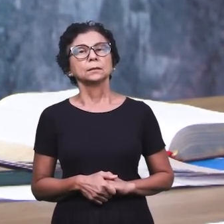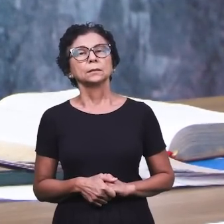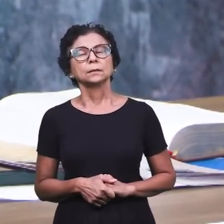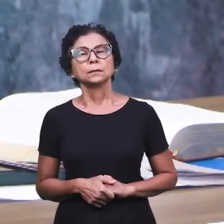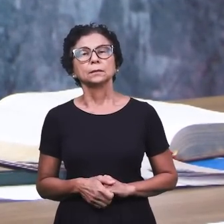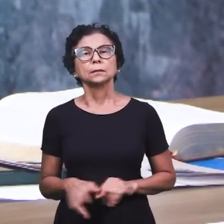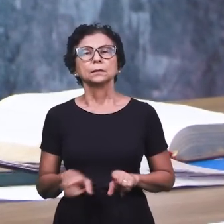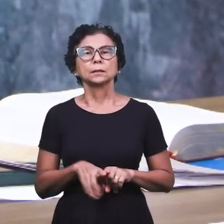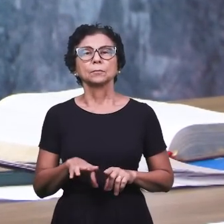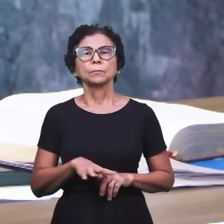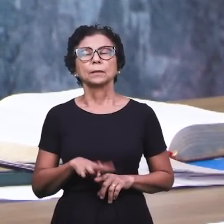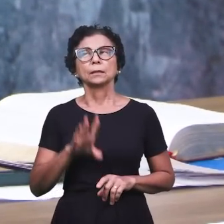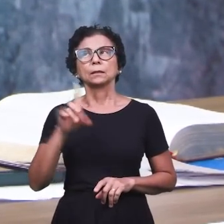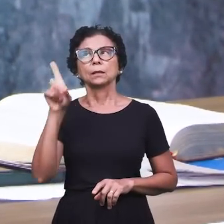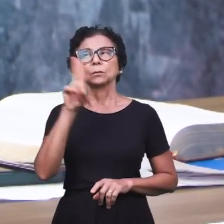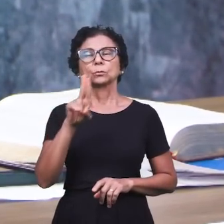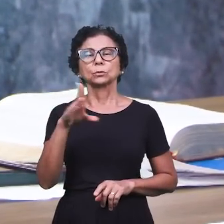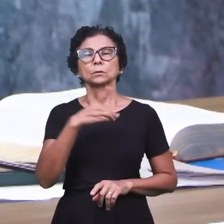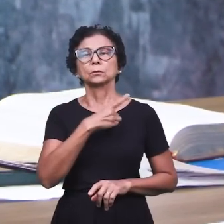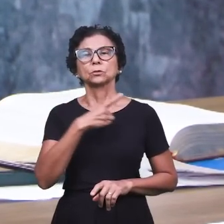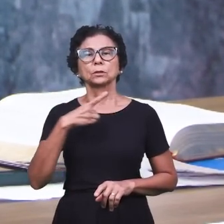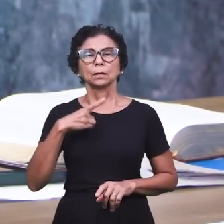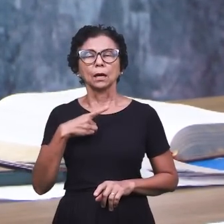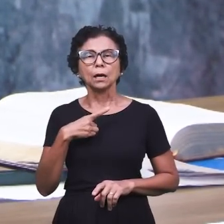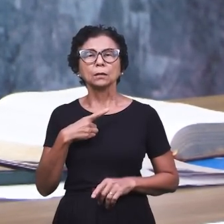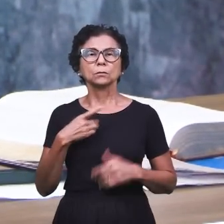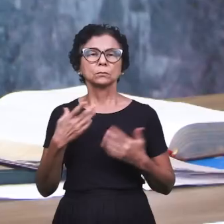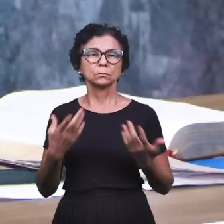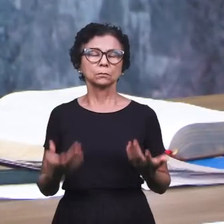lá para o caminho de Gaza para evangelizar o eunuco.